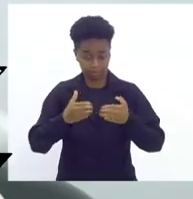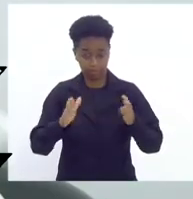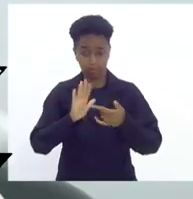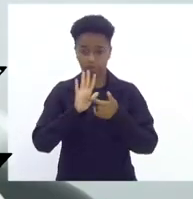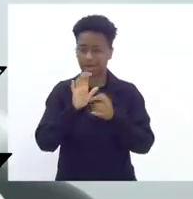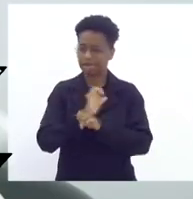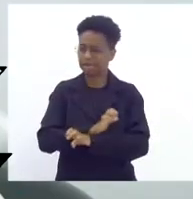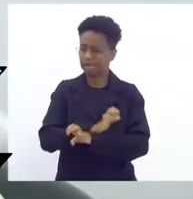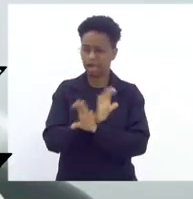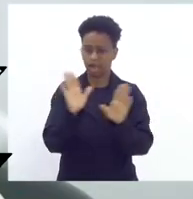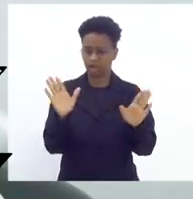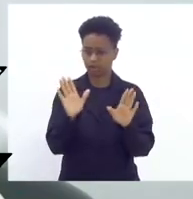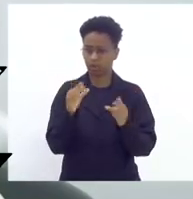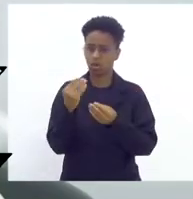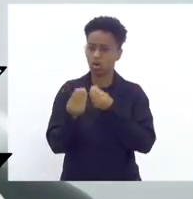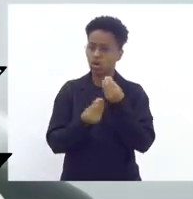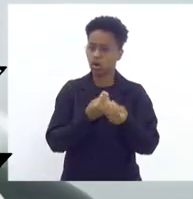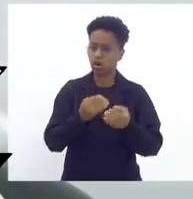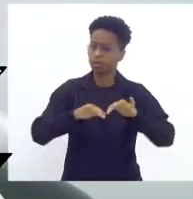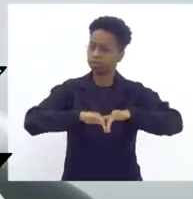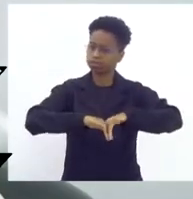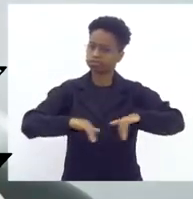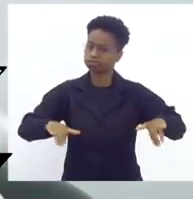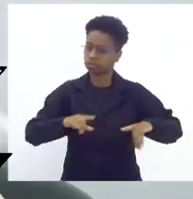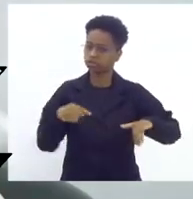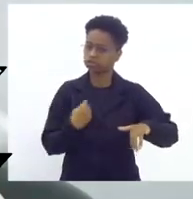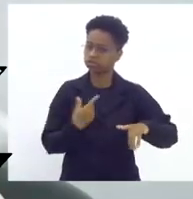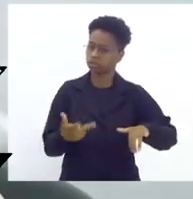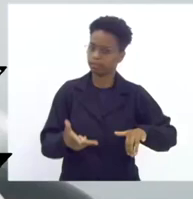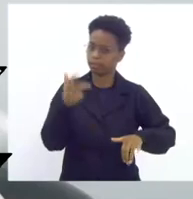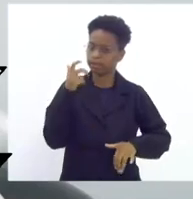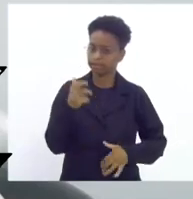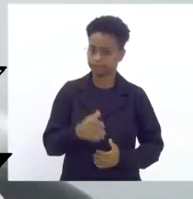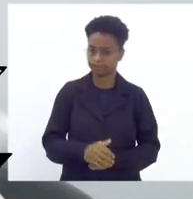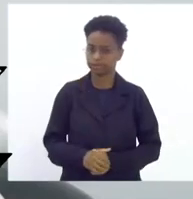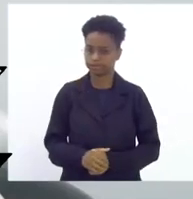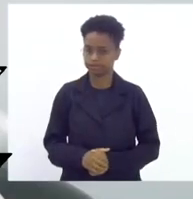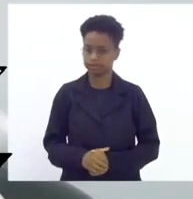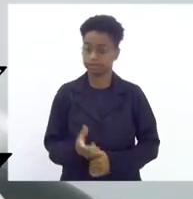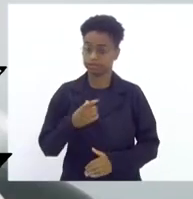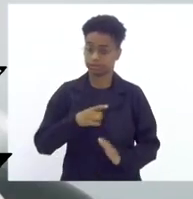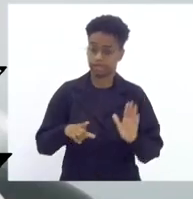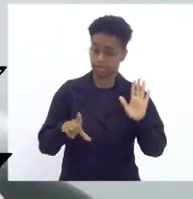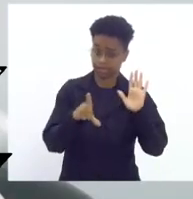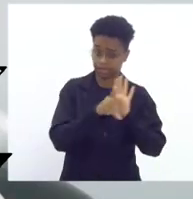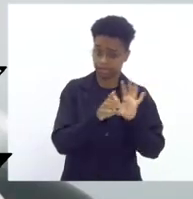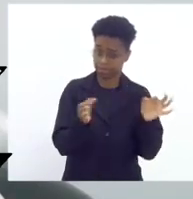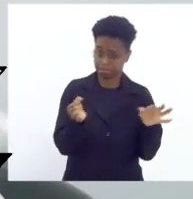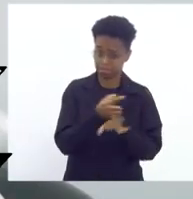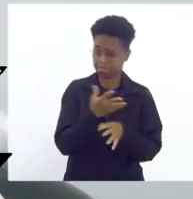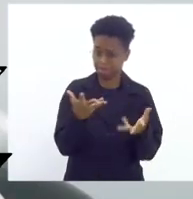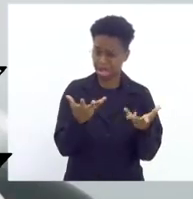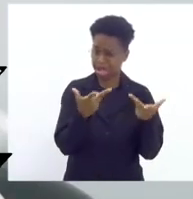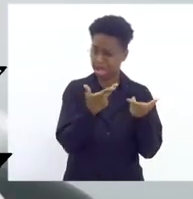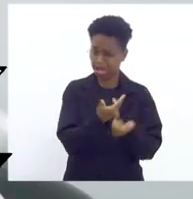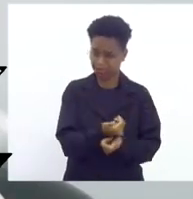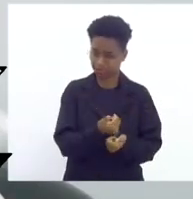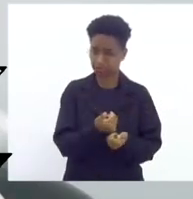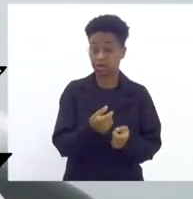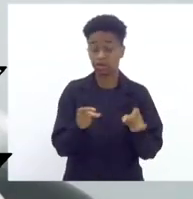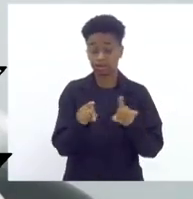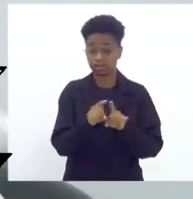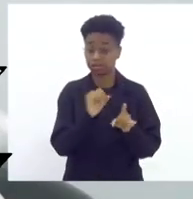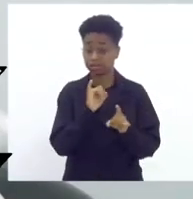Monteiro esse abismo que a gente enxerga entre a que é de excelência inclusive